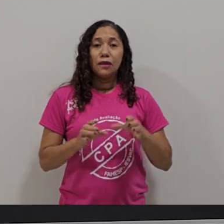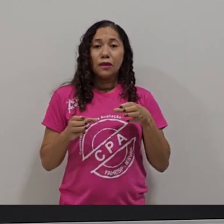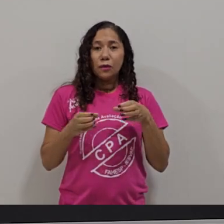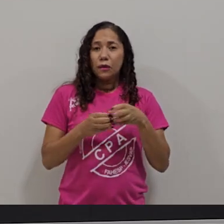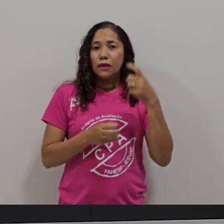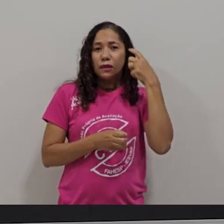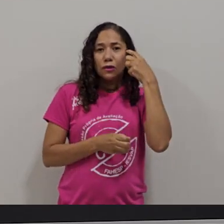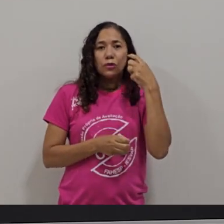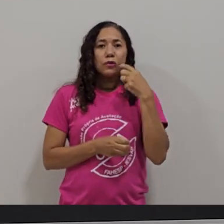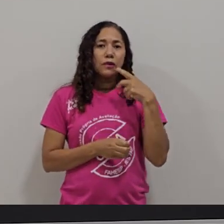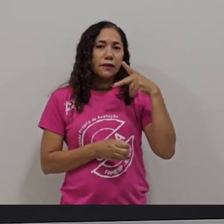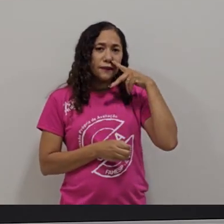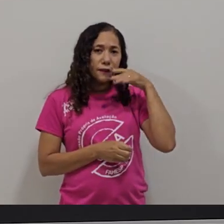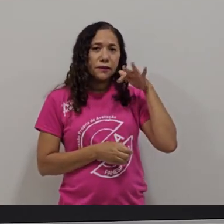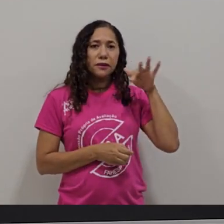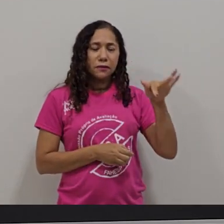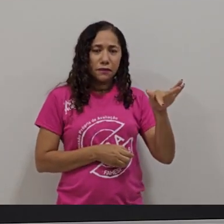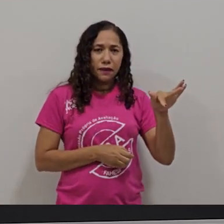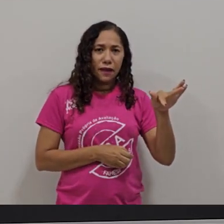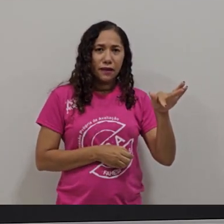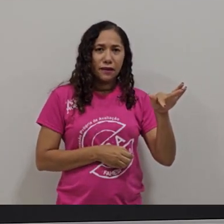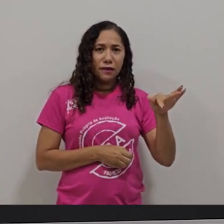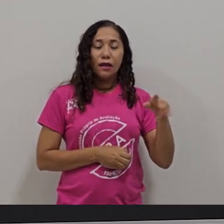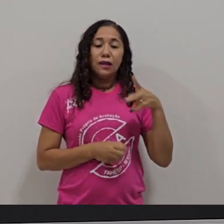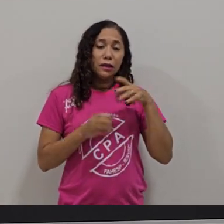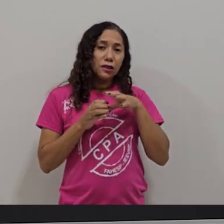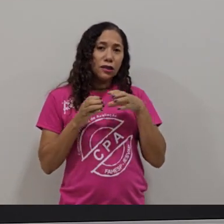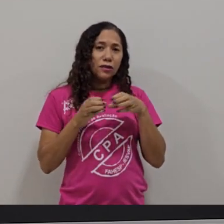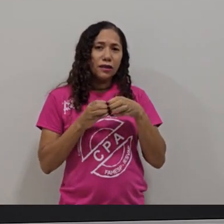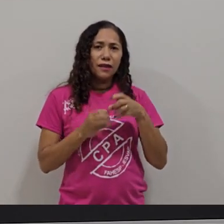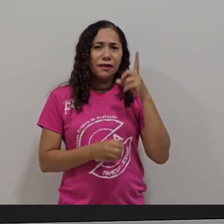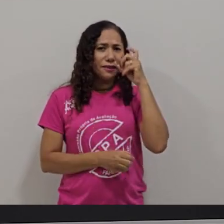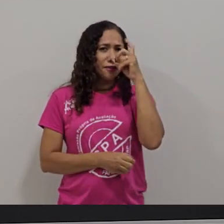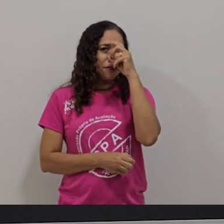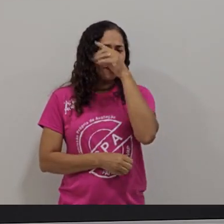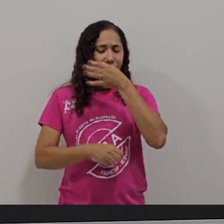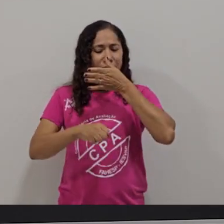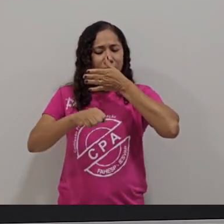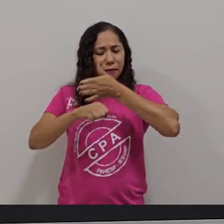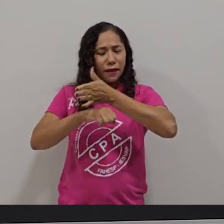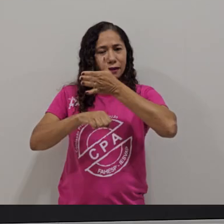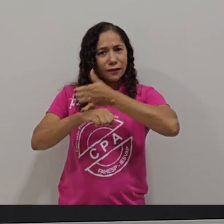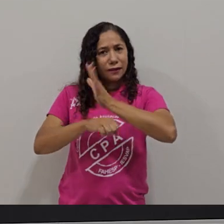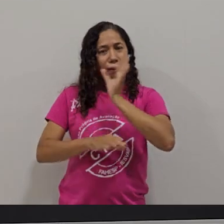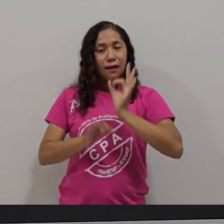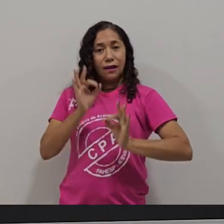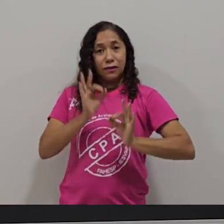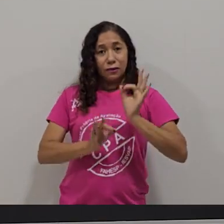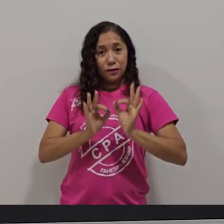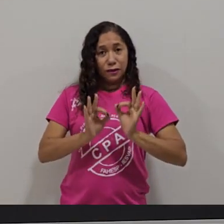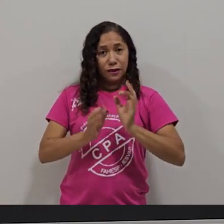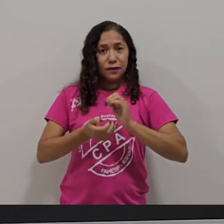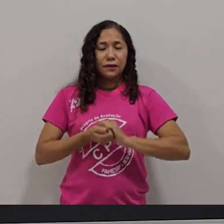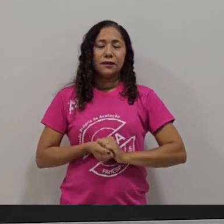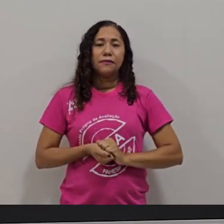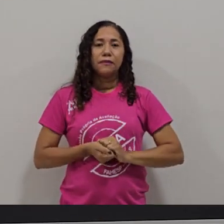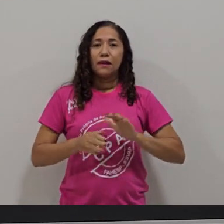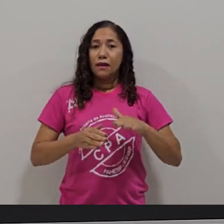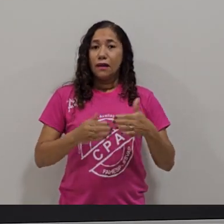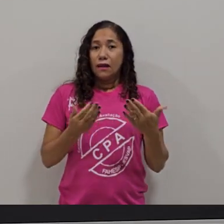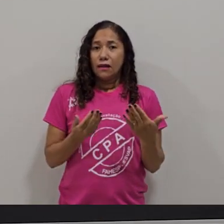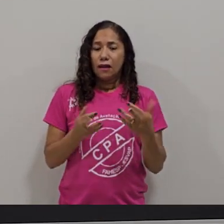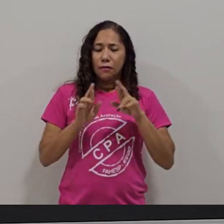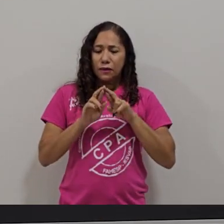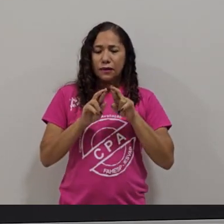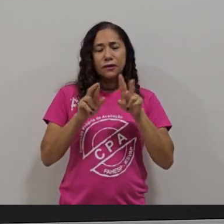comunidade surda de Parnaíba, e como essa comunidade ela tem dificuldades para acessar a justiça, né? Então, é só